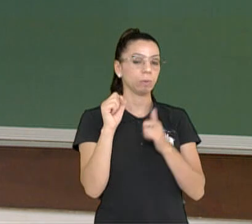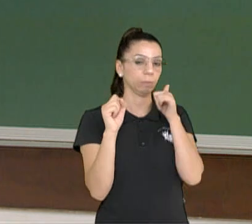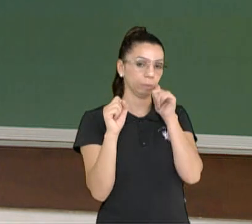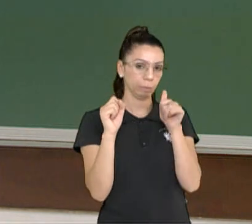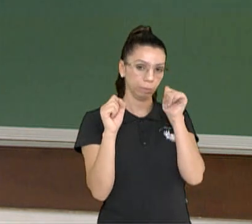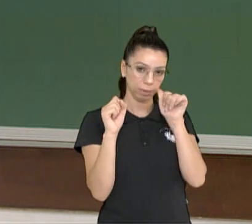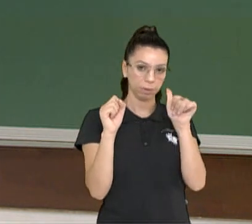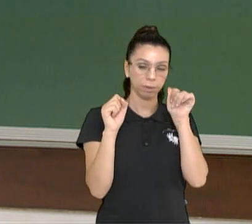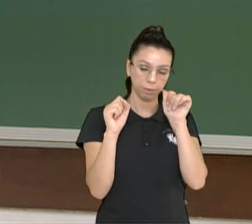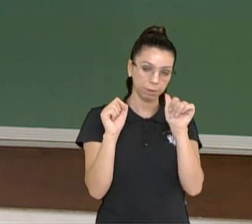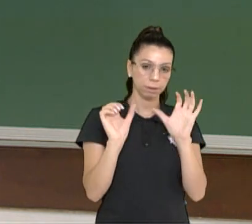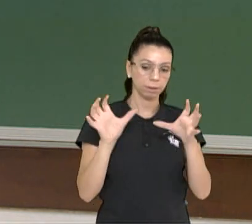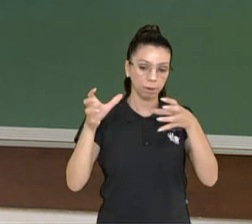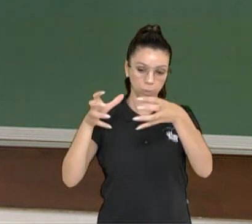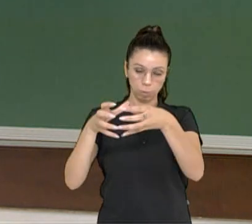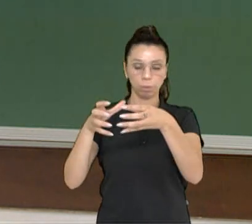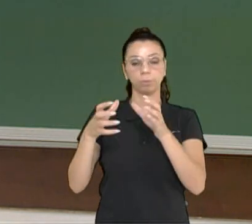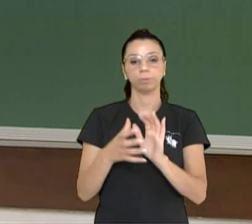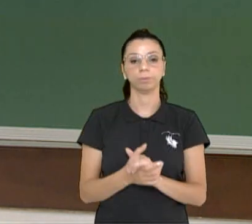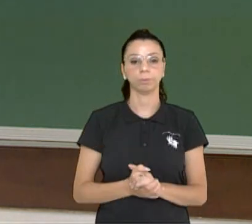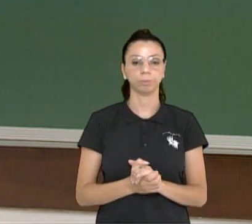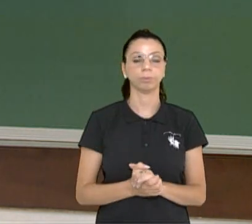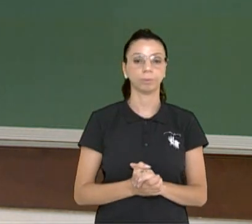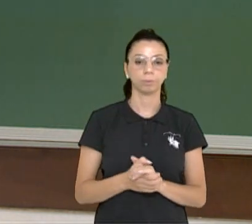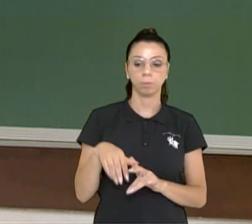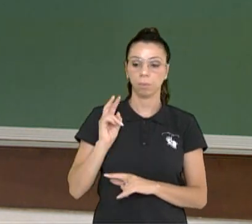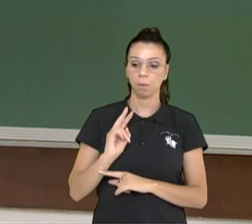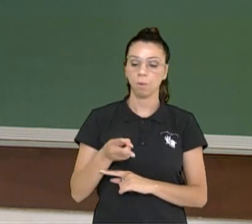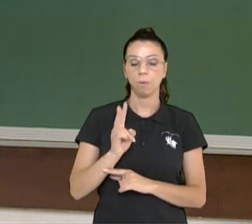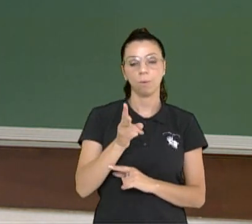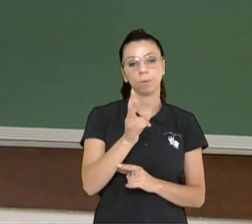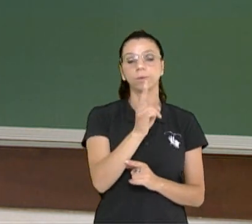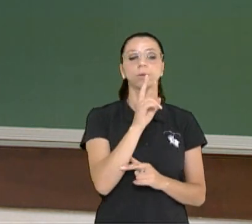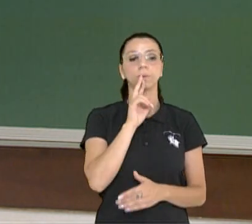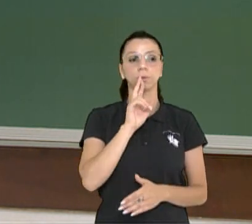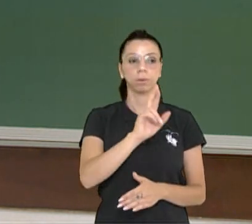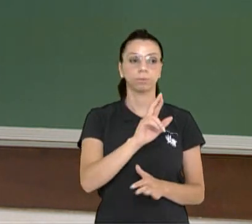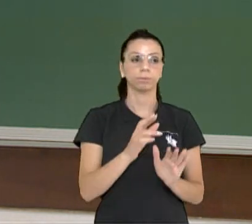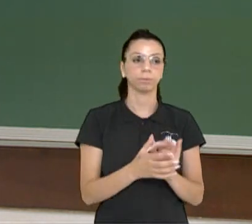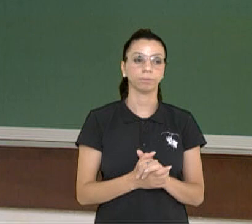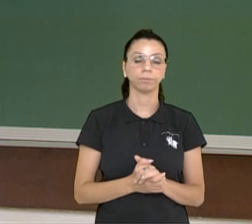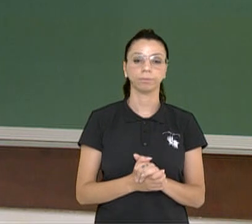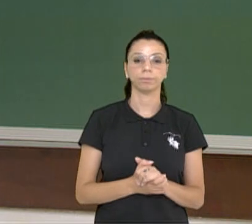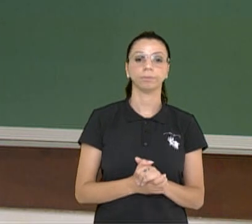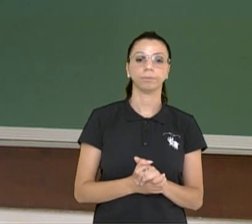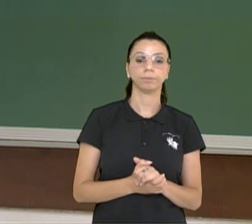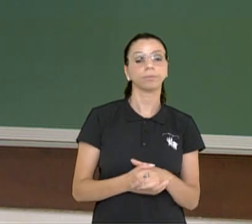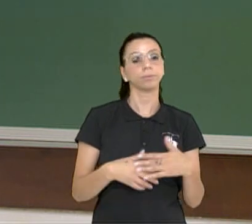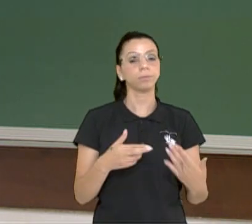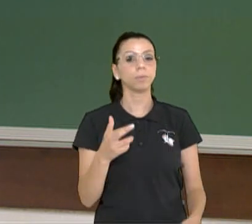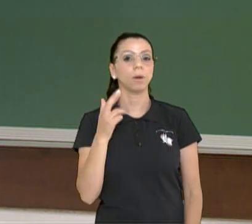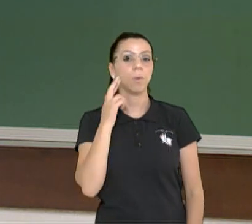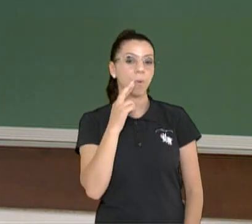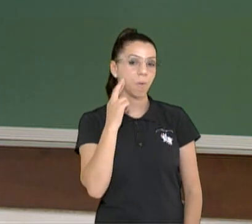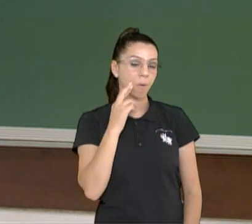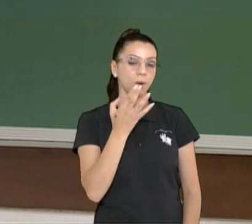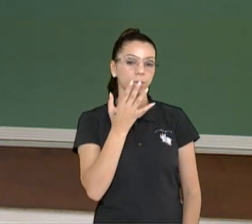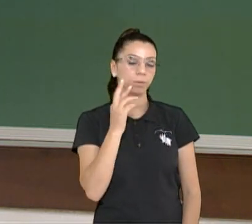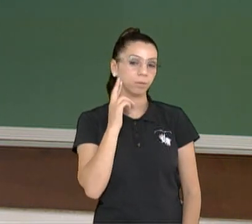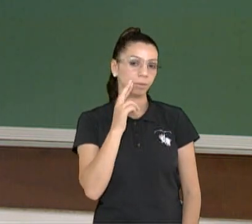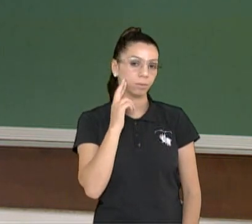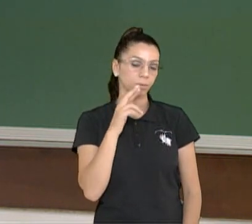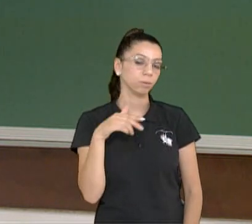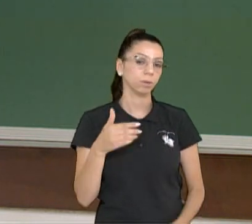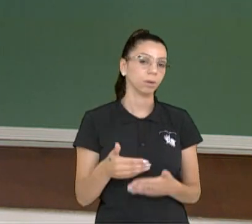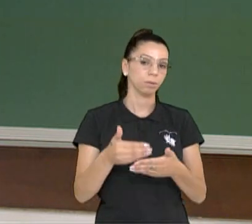estão nessa faixa. Continuando com a minha resolução, eu já deixei aqui em rosa os resultados que foram